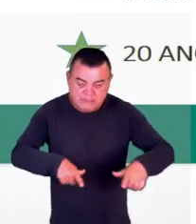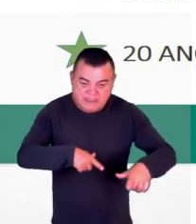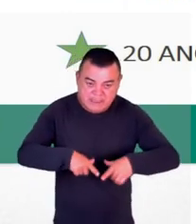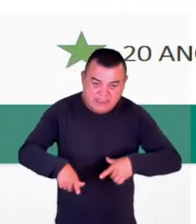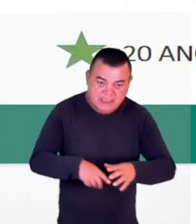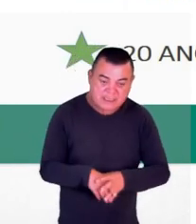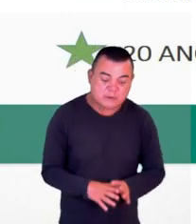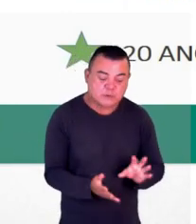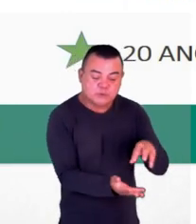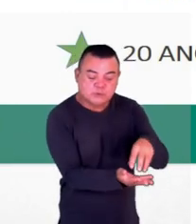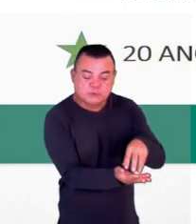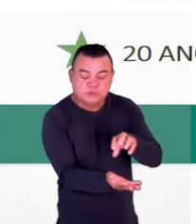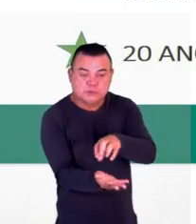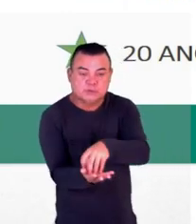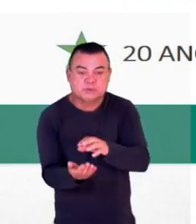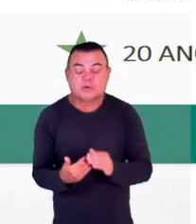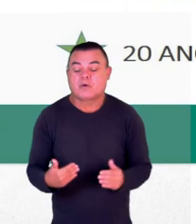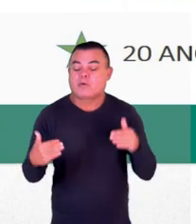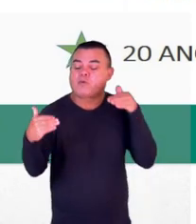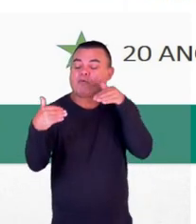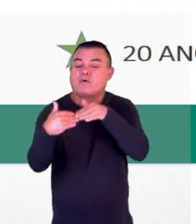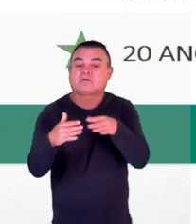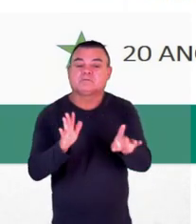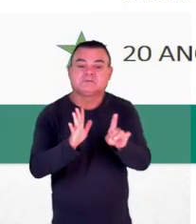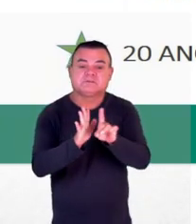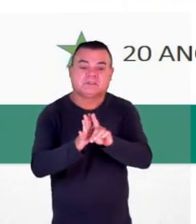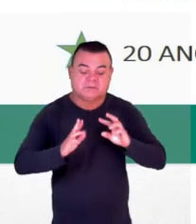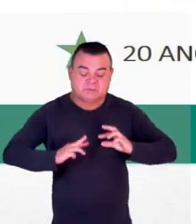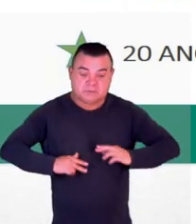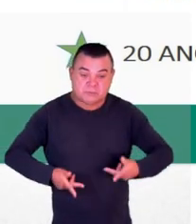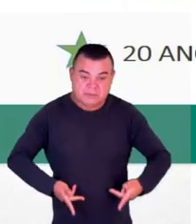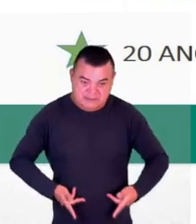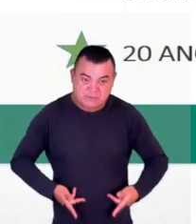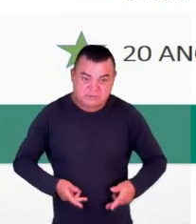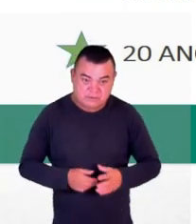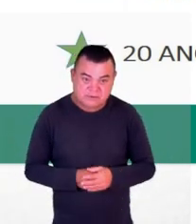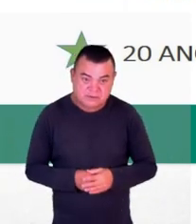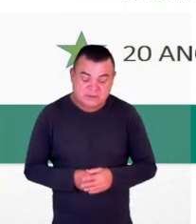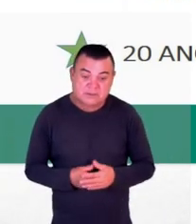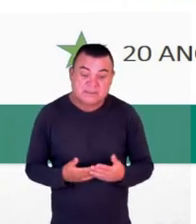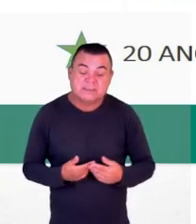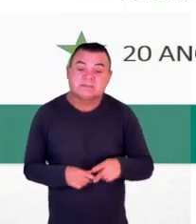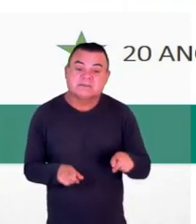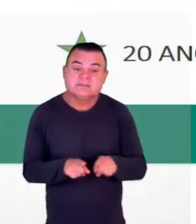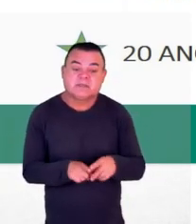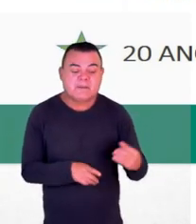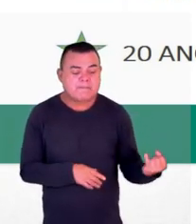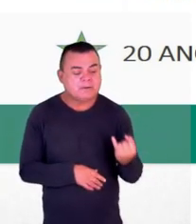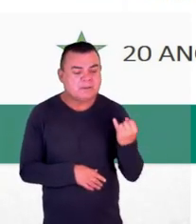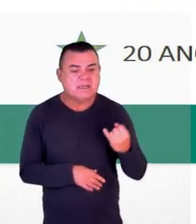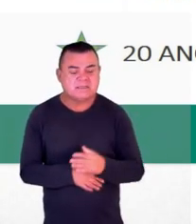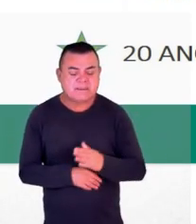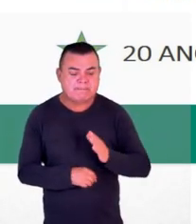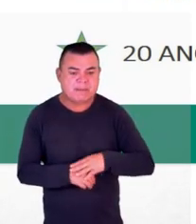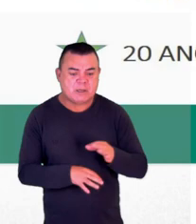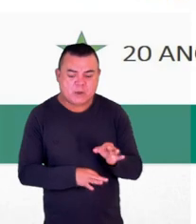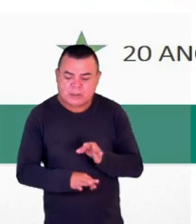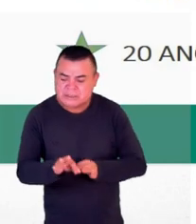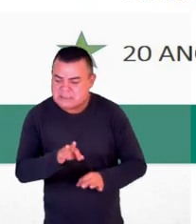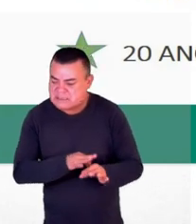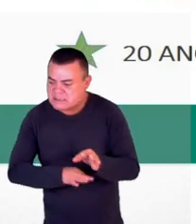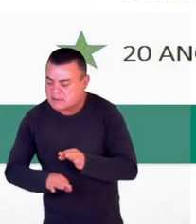núcleos voltados para direito humano né que estão eh se formando e a importância de que eles estejam melhor articulados né Talvez